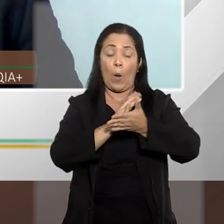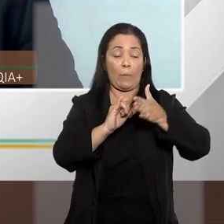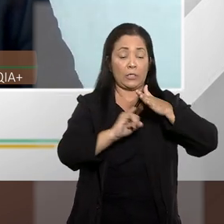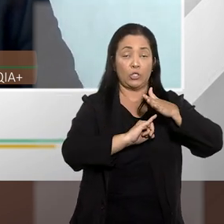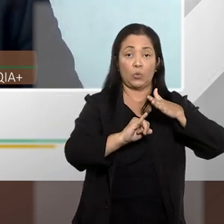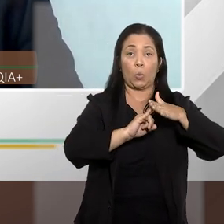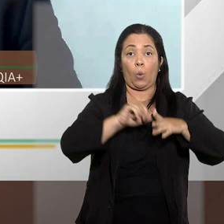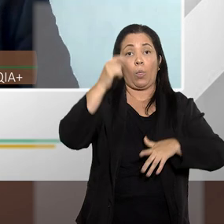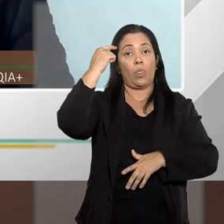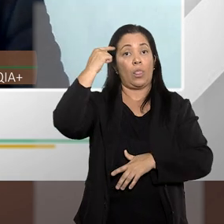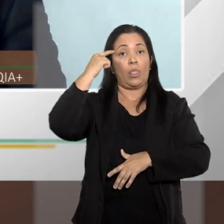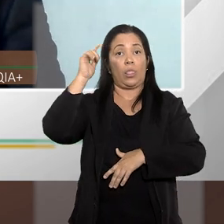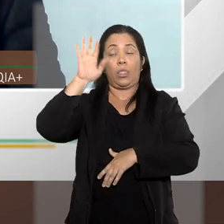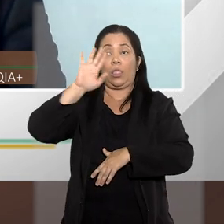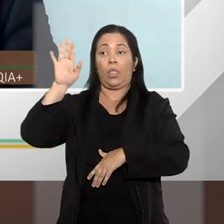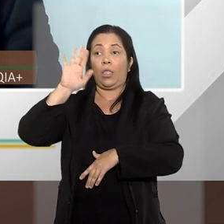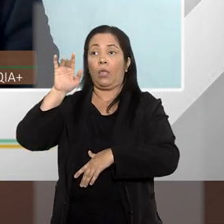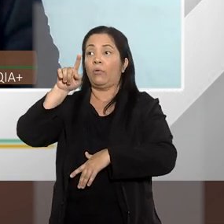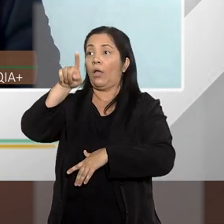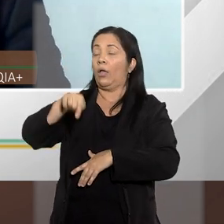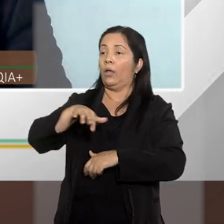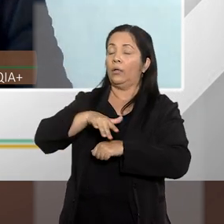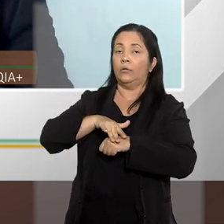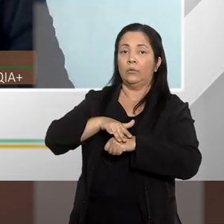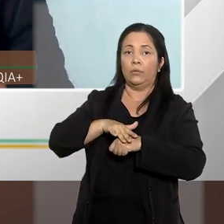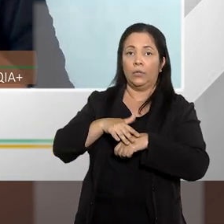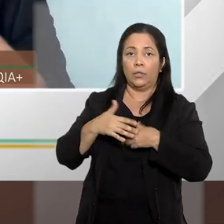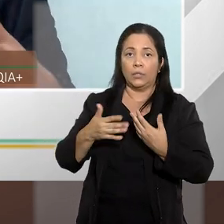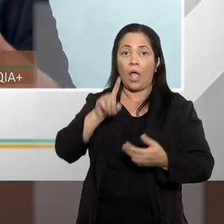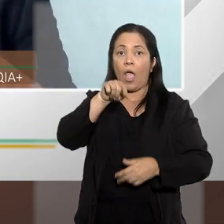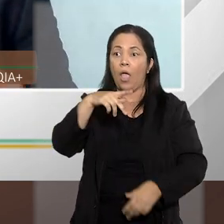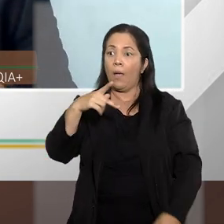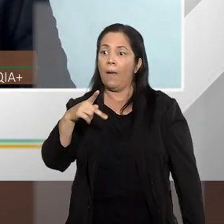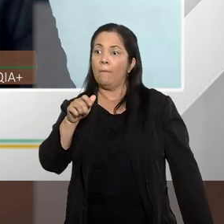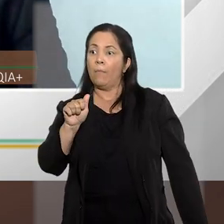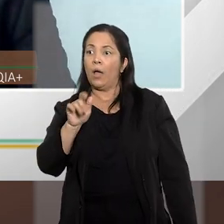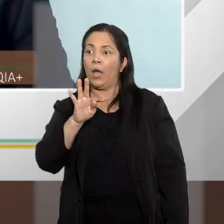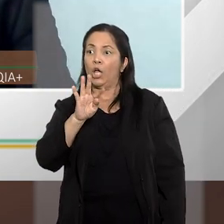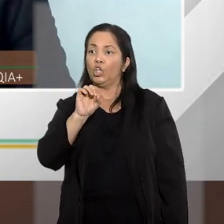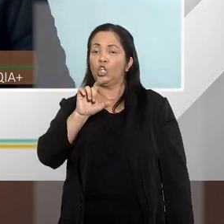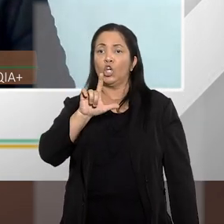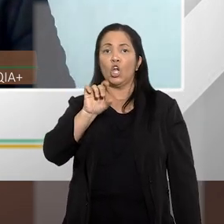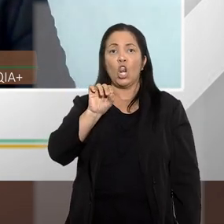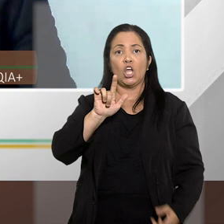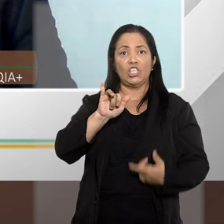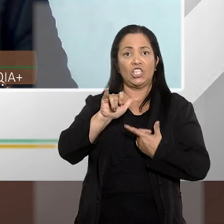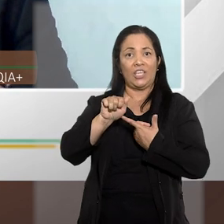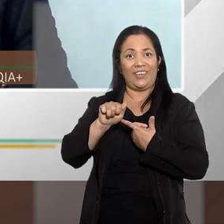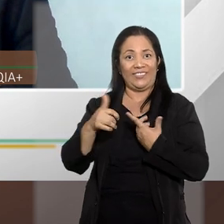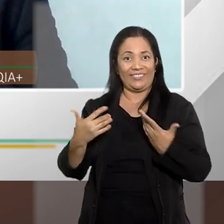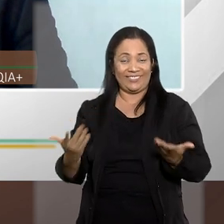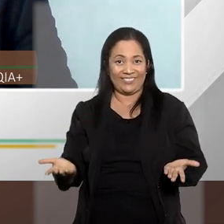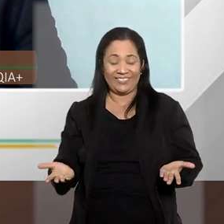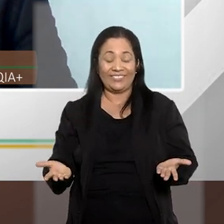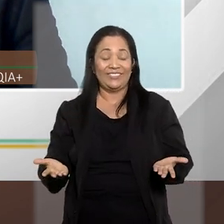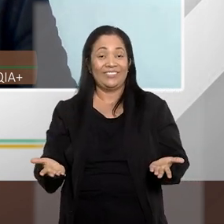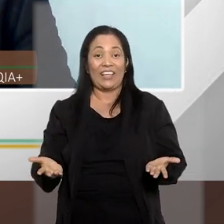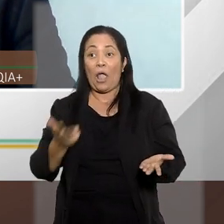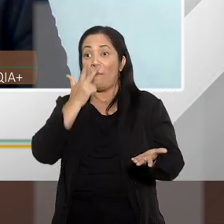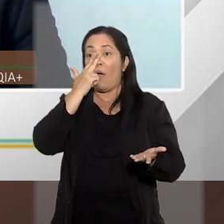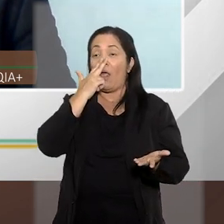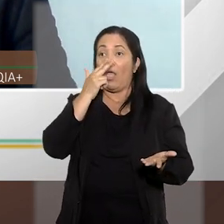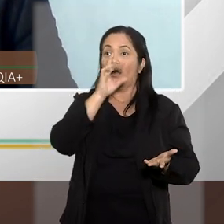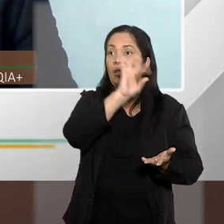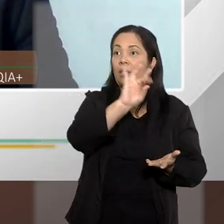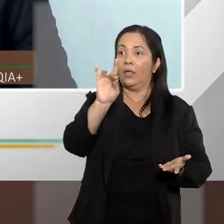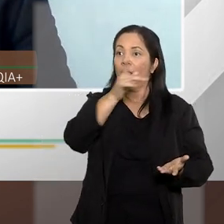Então, é como se tentassem, ao longo da história, tentassem ser colocadas caixinhas e que essas caixinhas pudessem conter